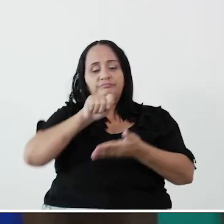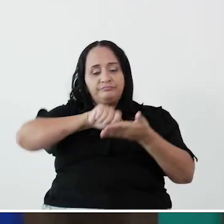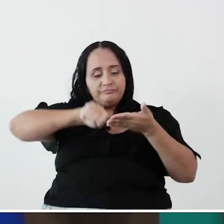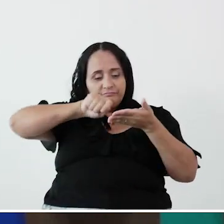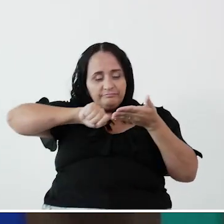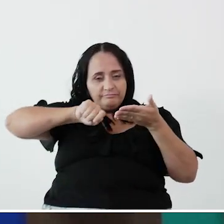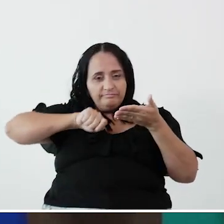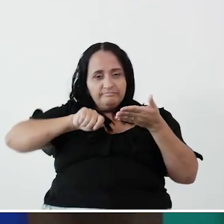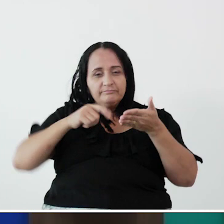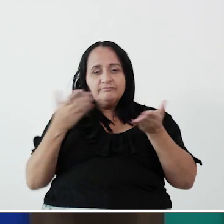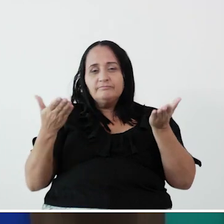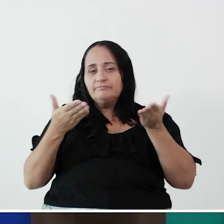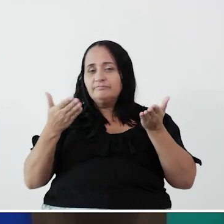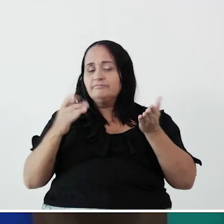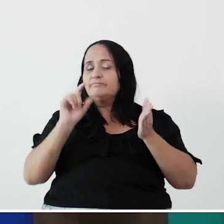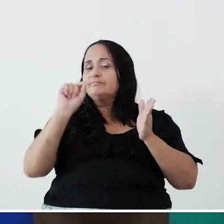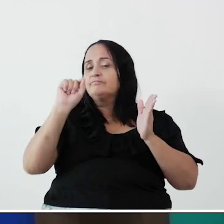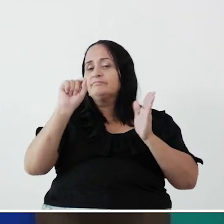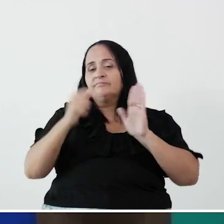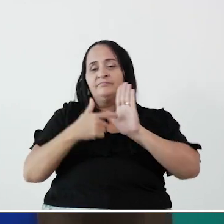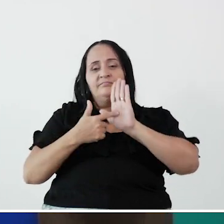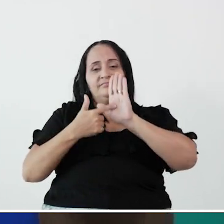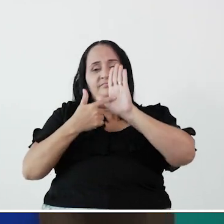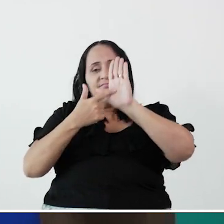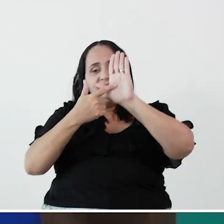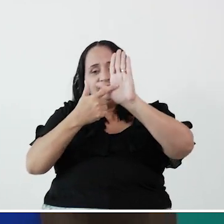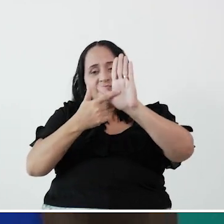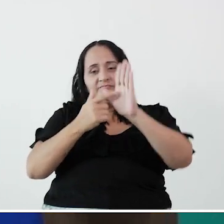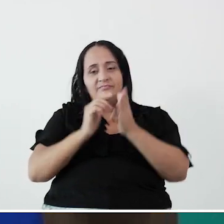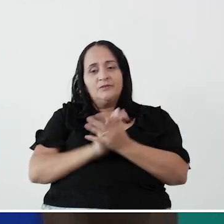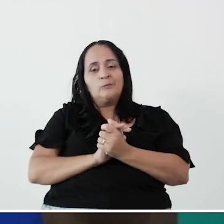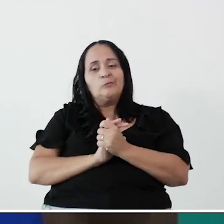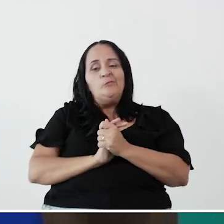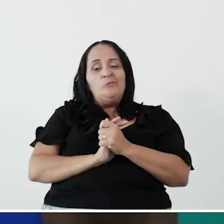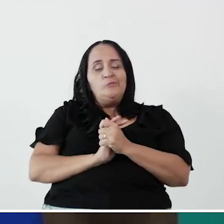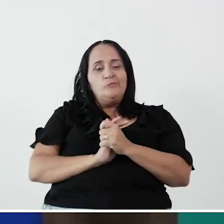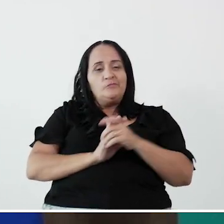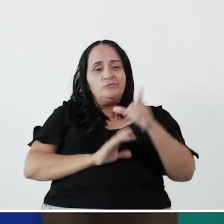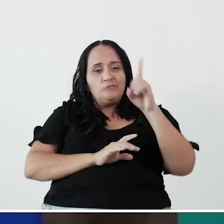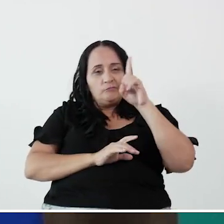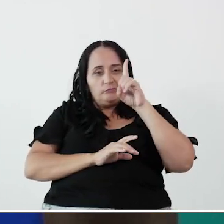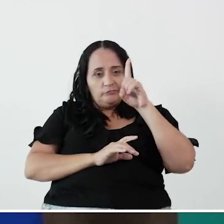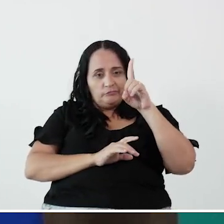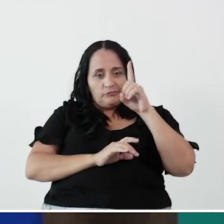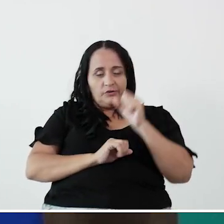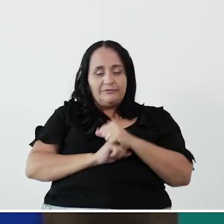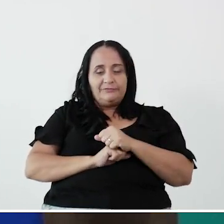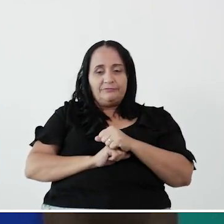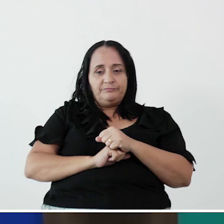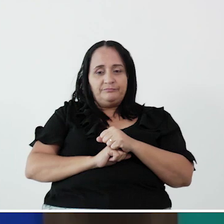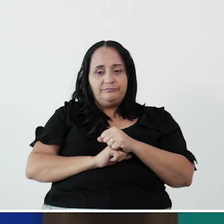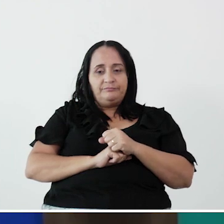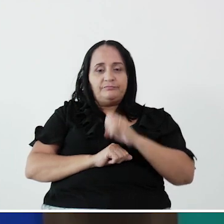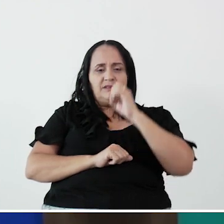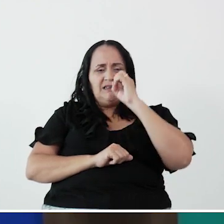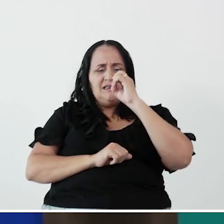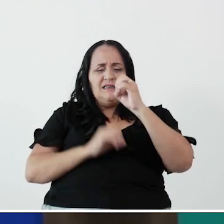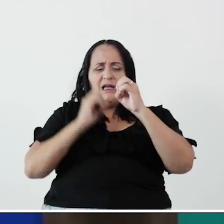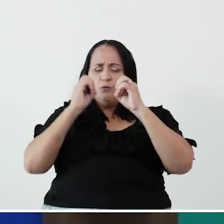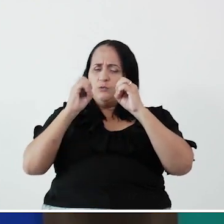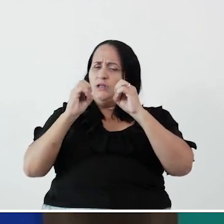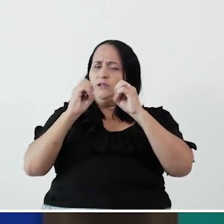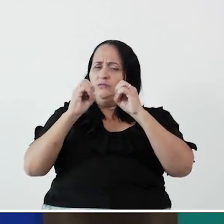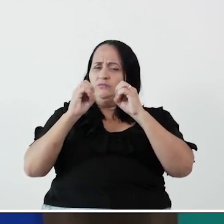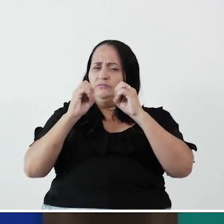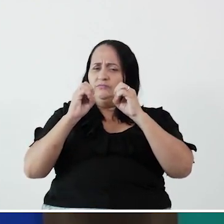vamos representar aqui os pontos D de coordenadas 0, 0, quero ver se você